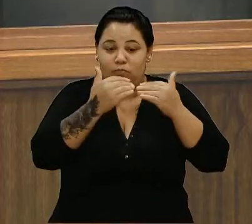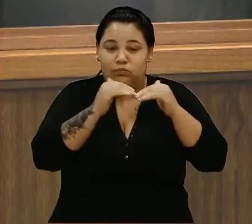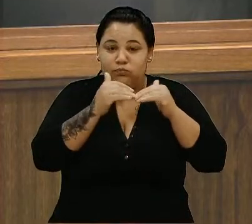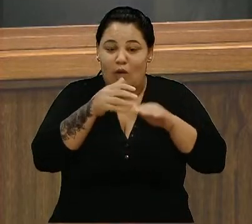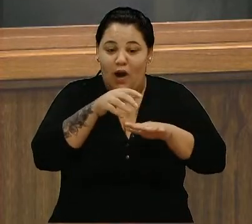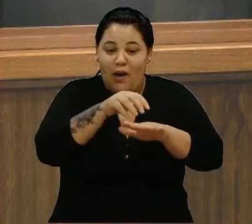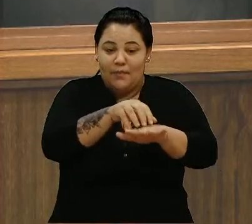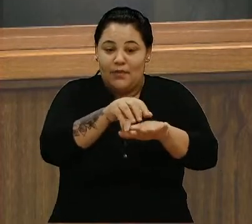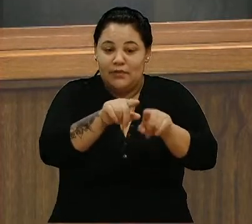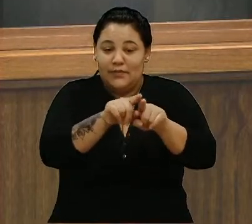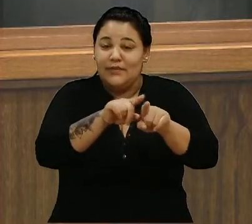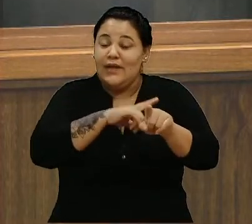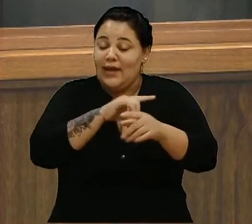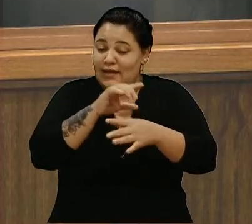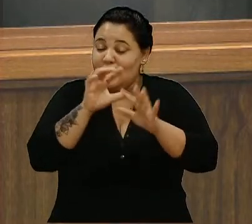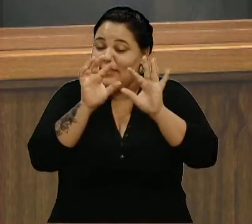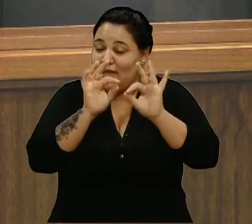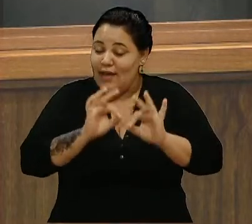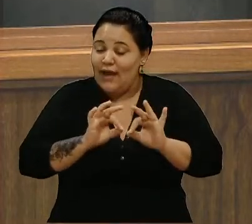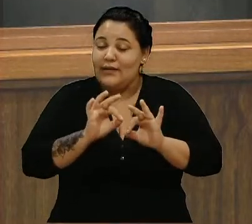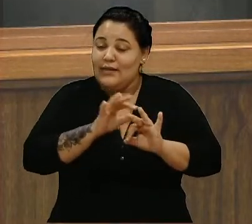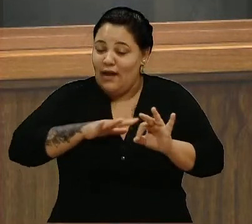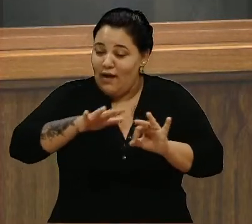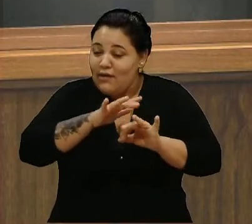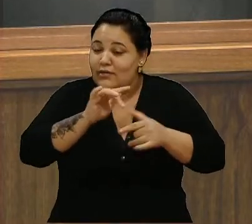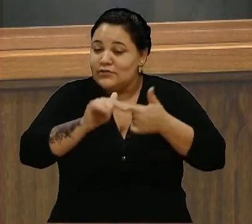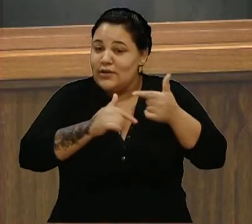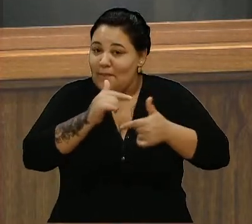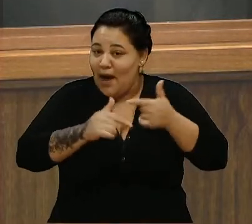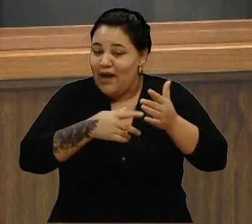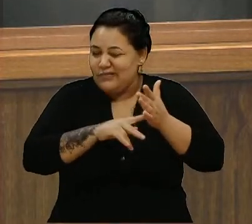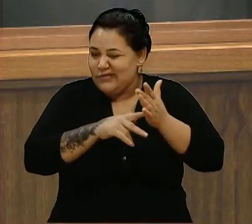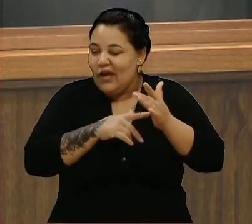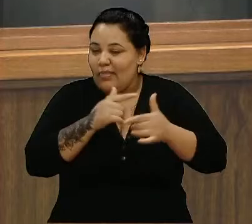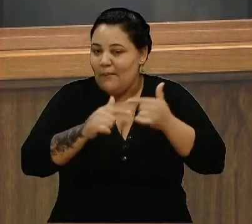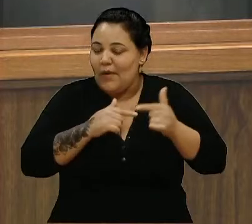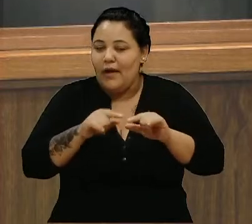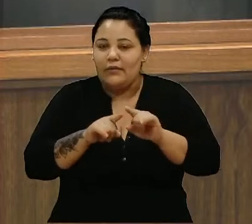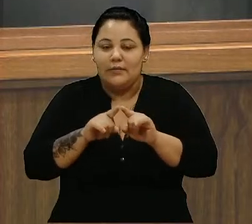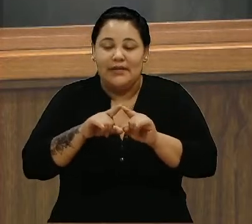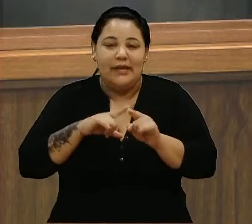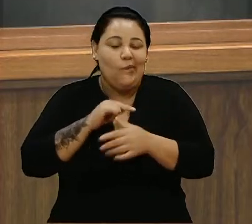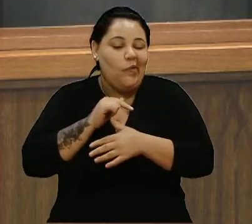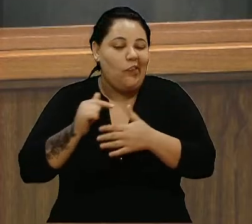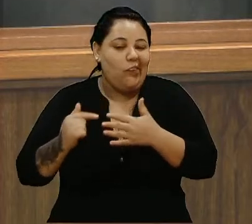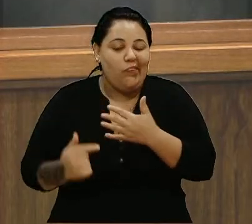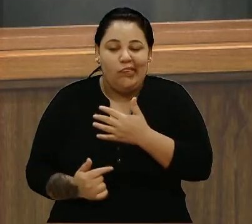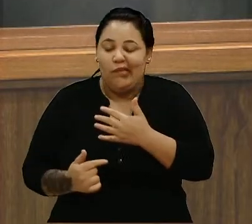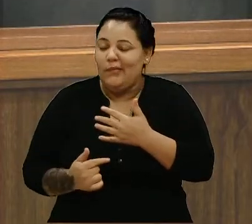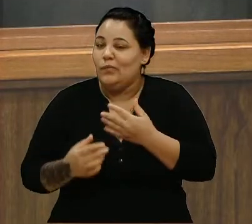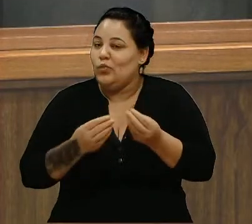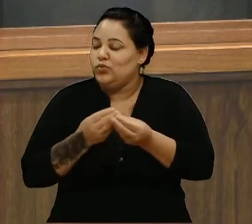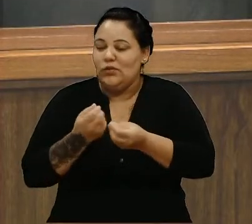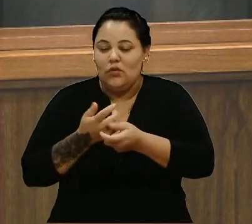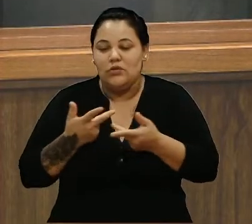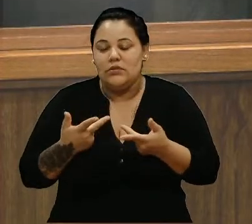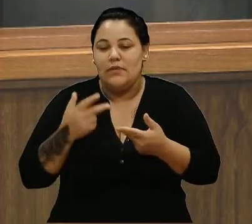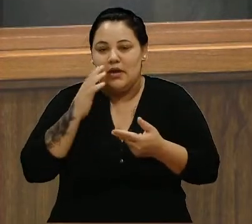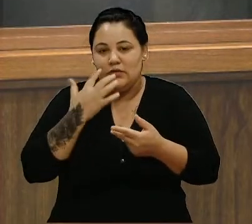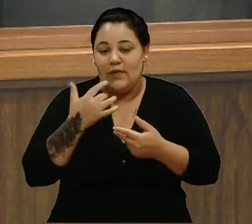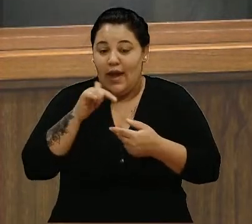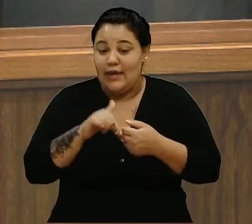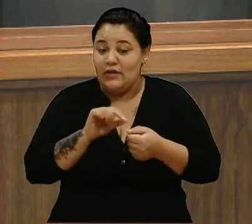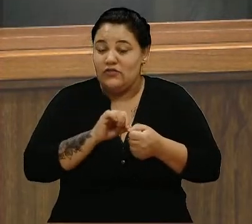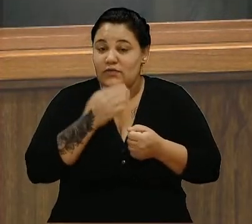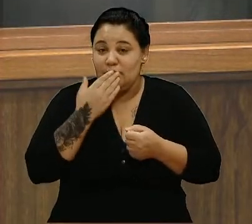questões trabalhistas envolvidas ali. É uma série de coisas. Aqui a gente fez um pedido especificamente sobre